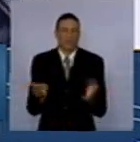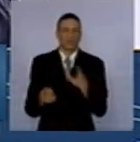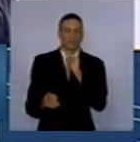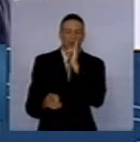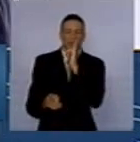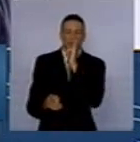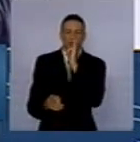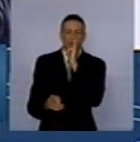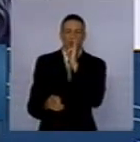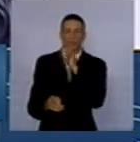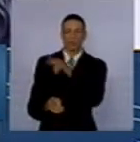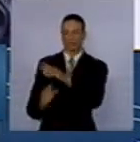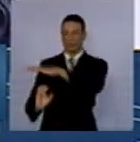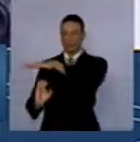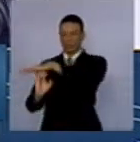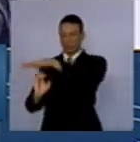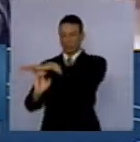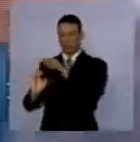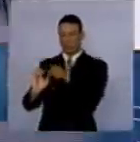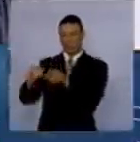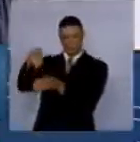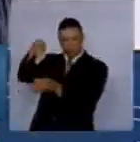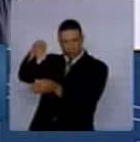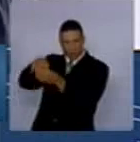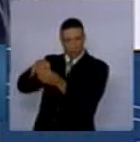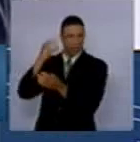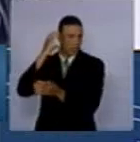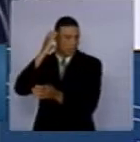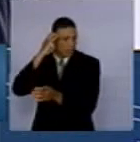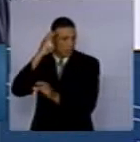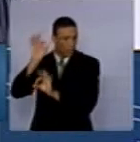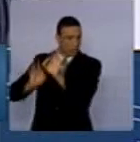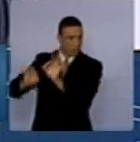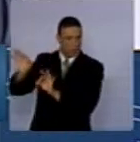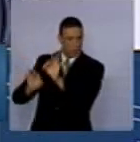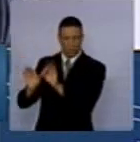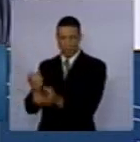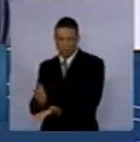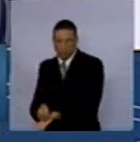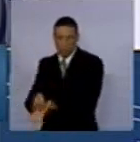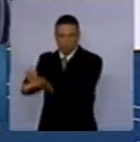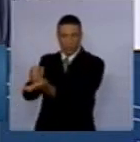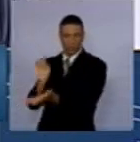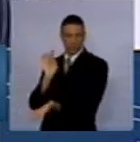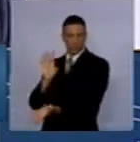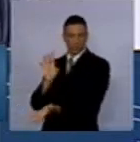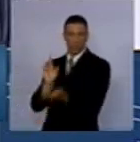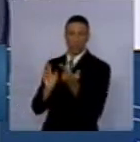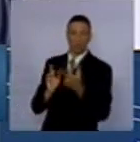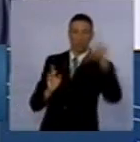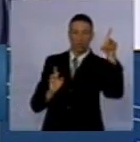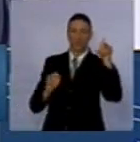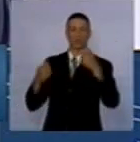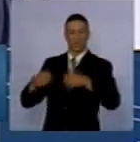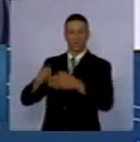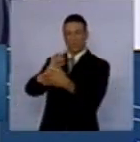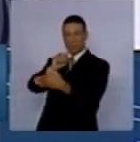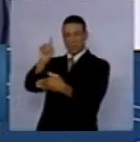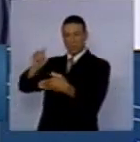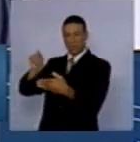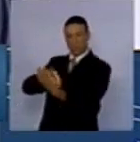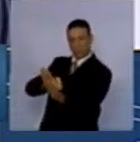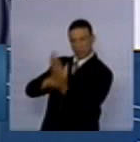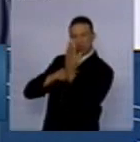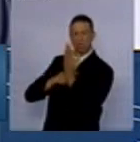haja uma empresa de radiofusão e que não seja ela própria colaboradora enfim dados interdisciplinares